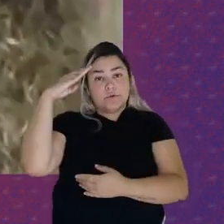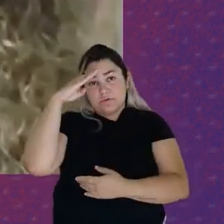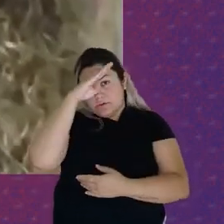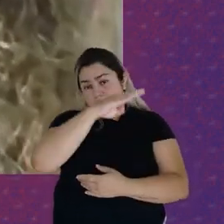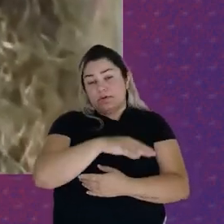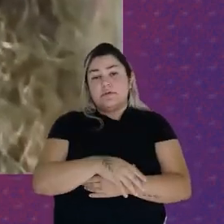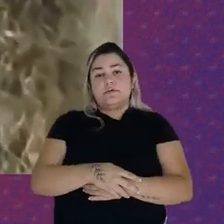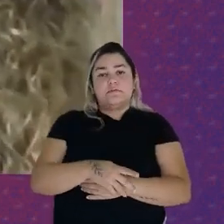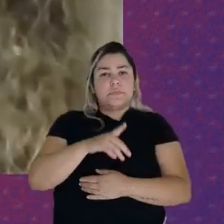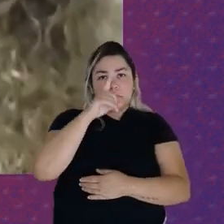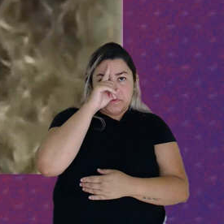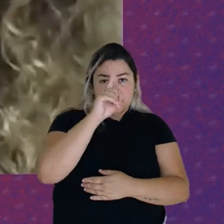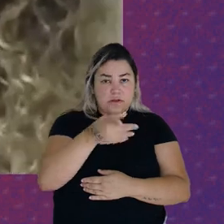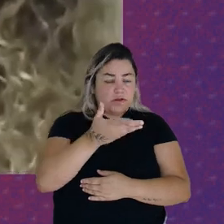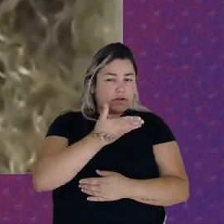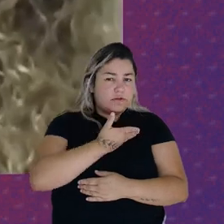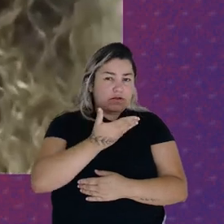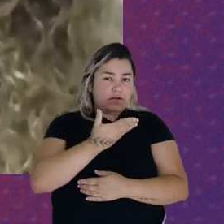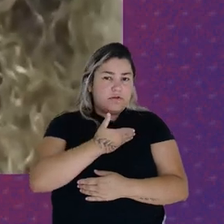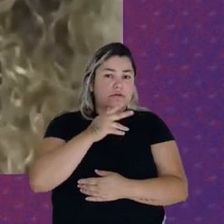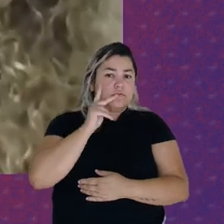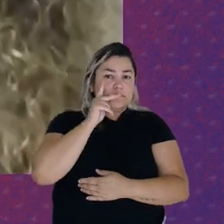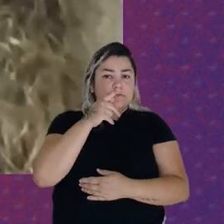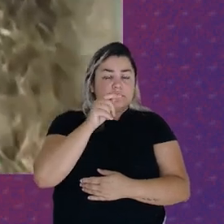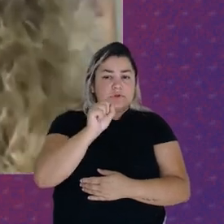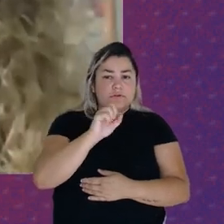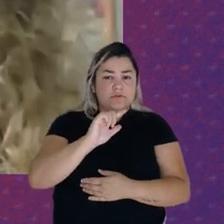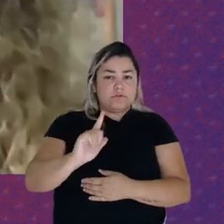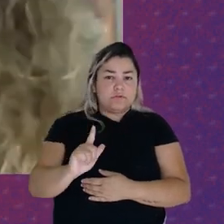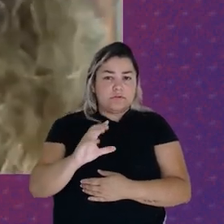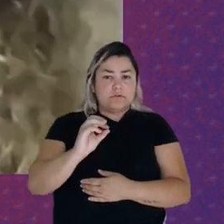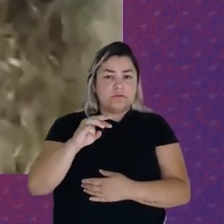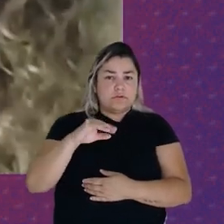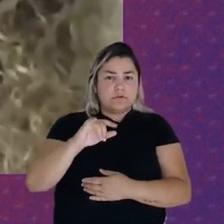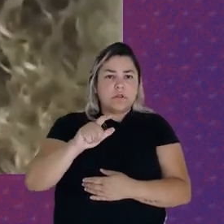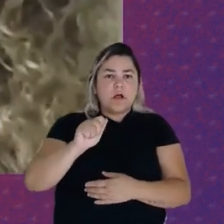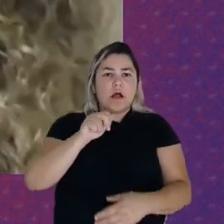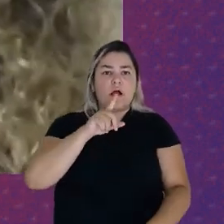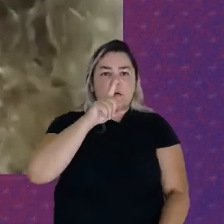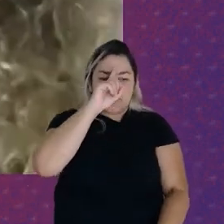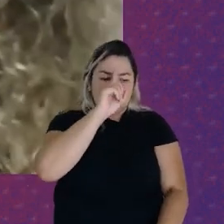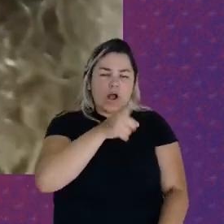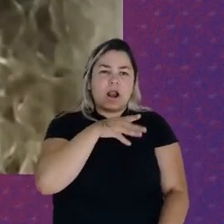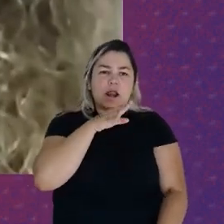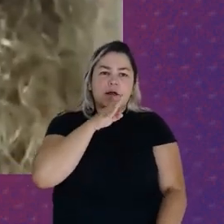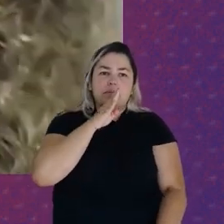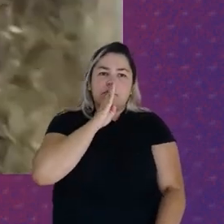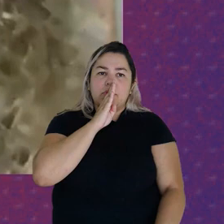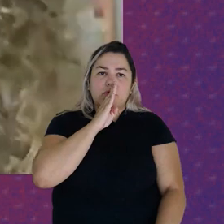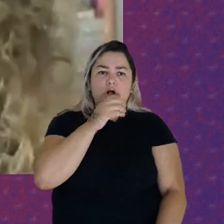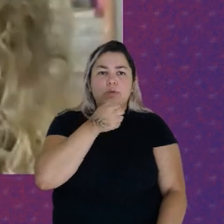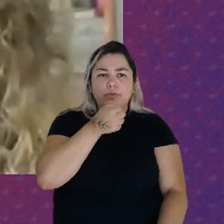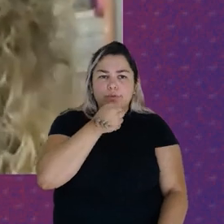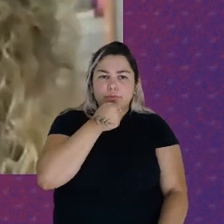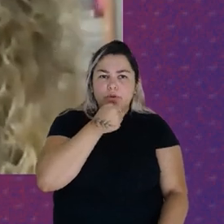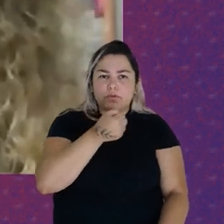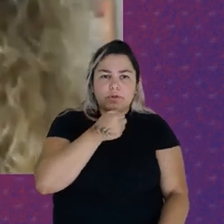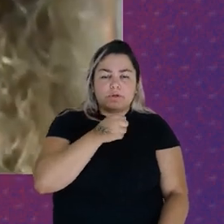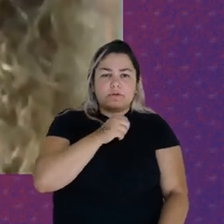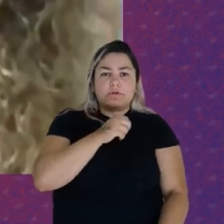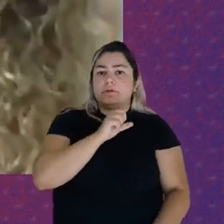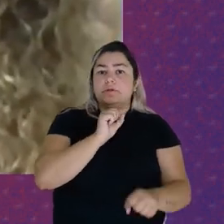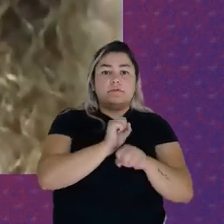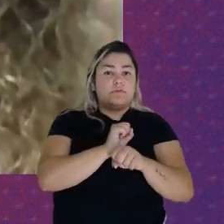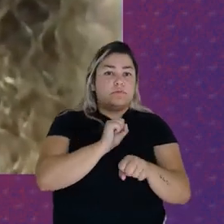minha colega de plenário, que é uma vereadora do PSOL, Camila Valadão, calar a boca em plenário, no microfone, e não foi reprimido